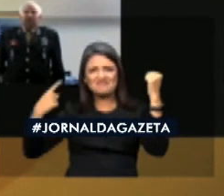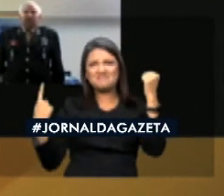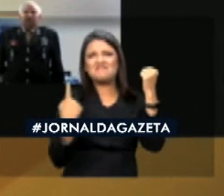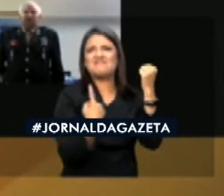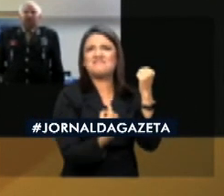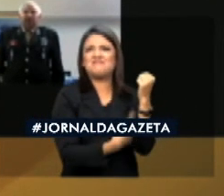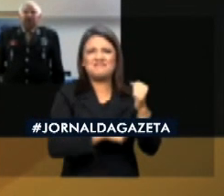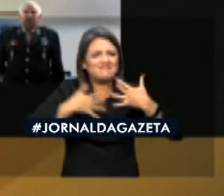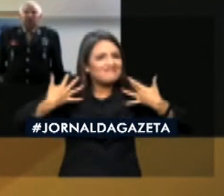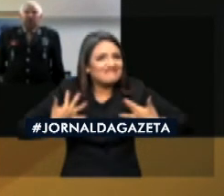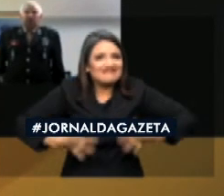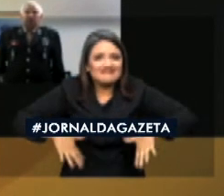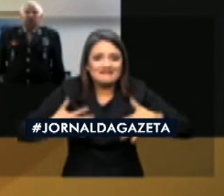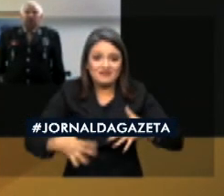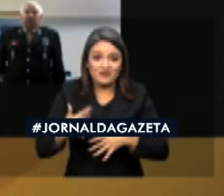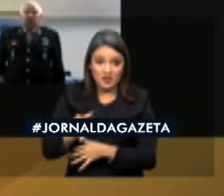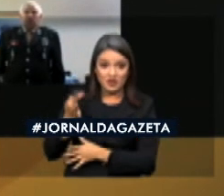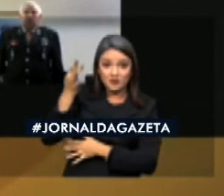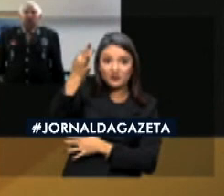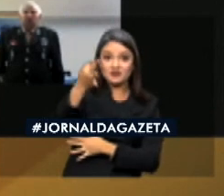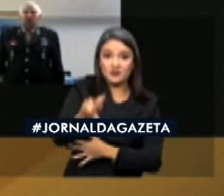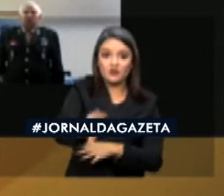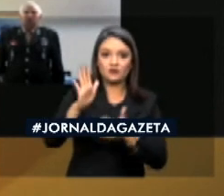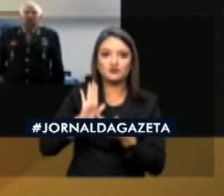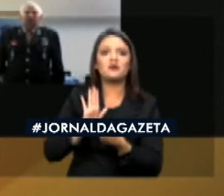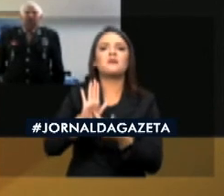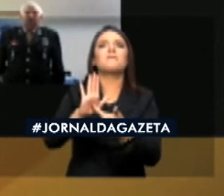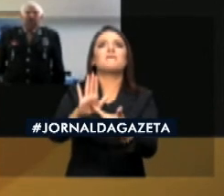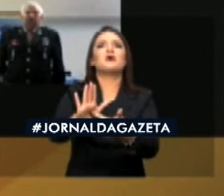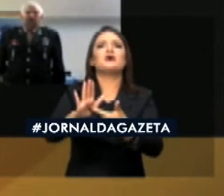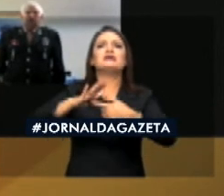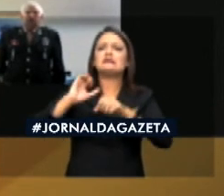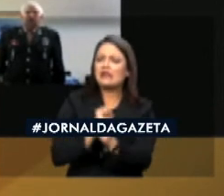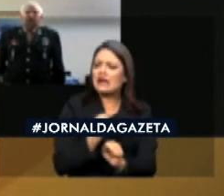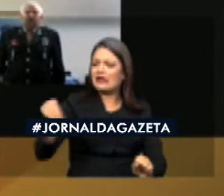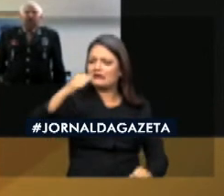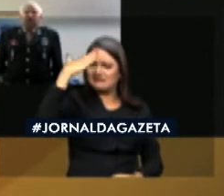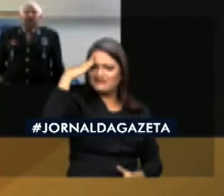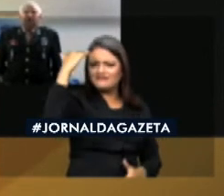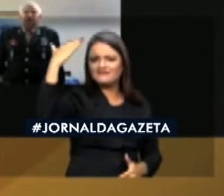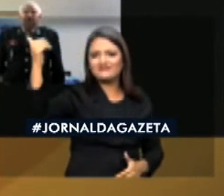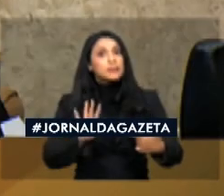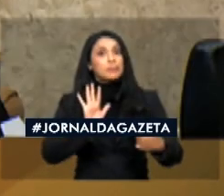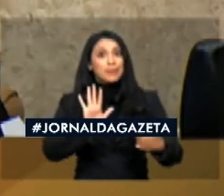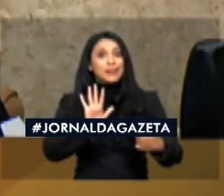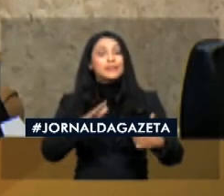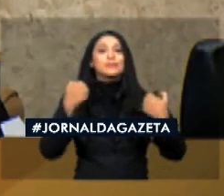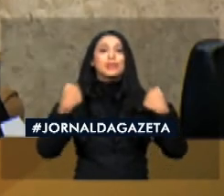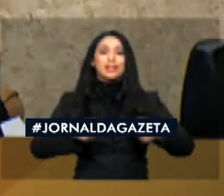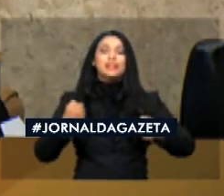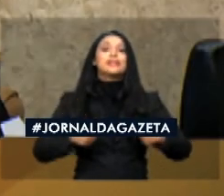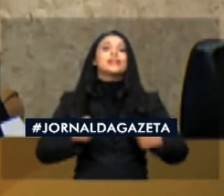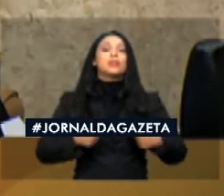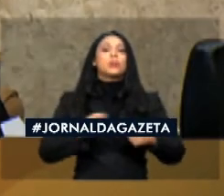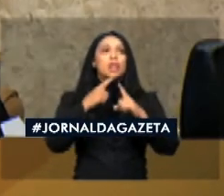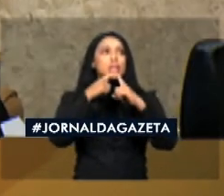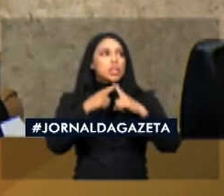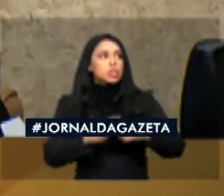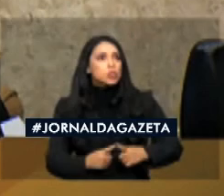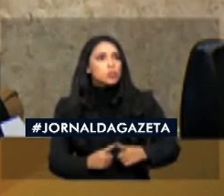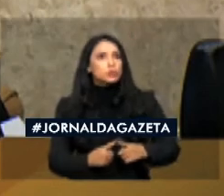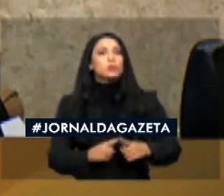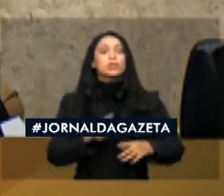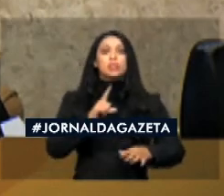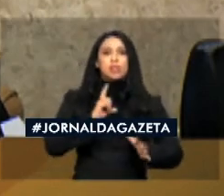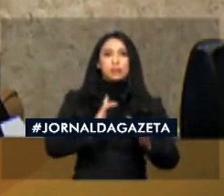os presidentes do Senado, Rodrigo Pacheco, do PSD, e da Câmara, Arthur Lira, do Progressistas. Em meio a novos atritos com o